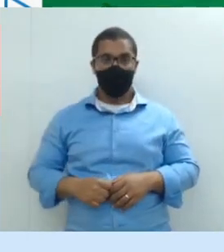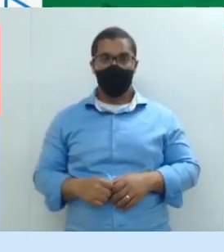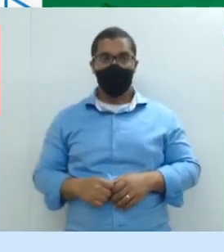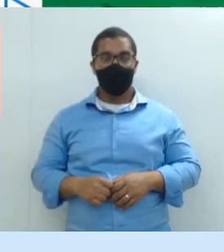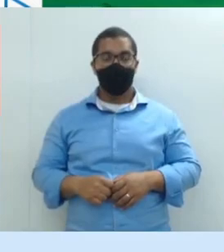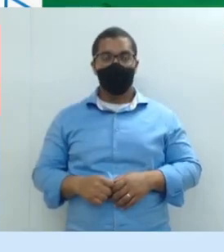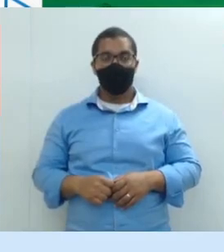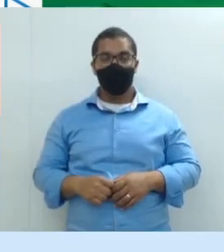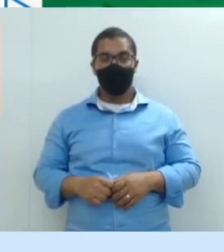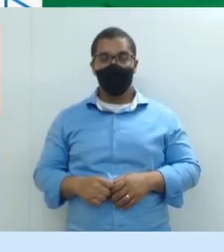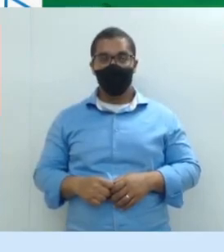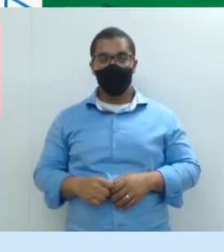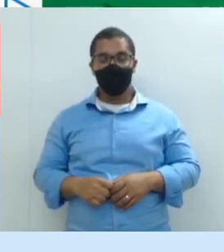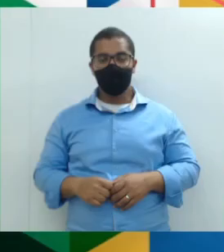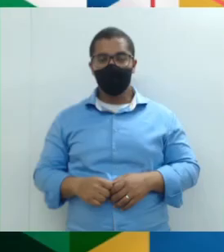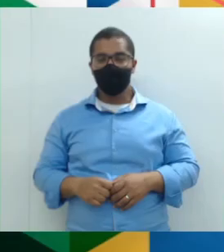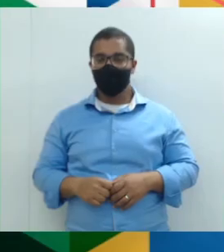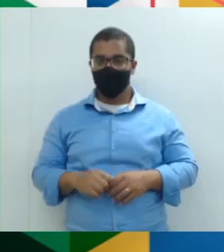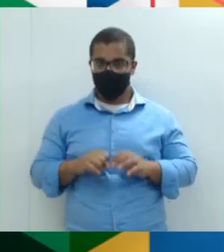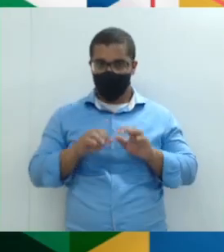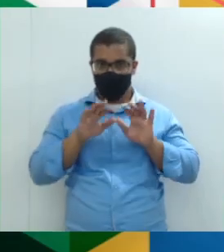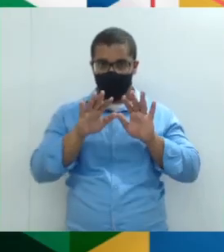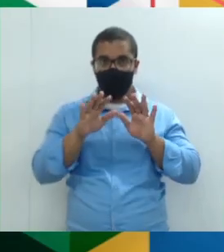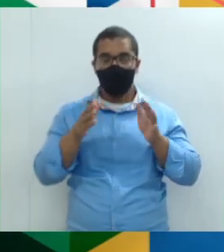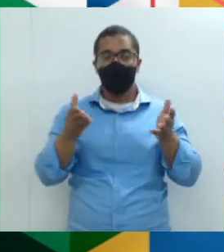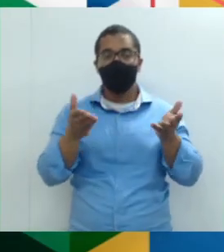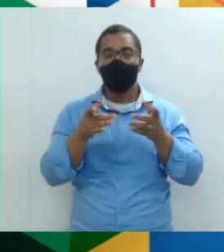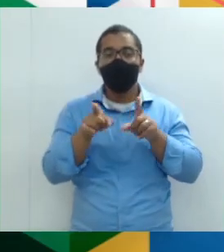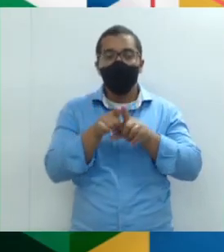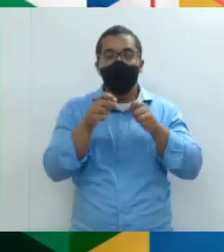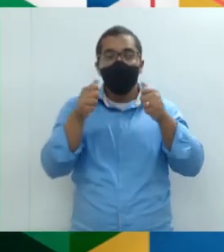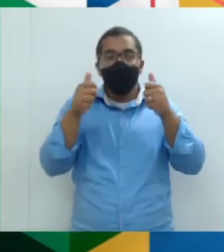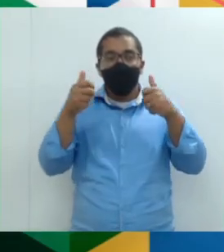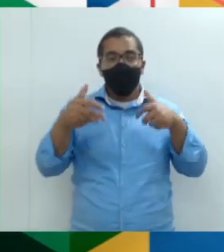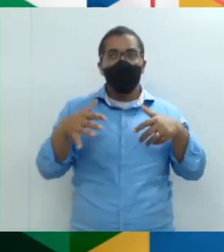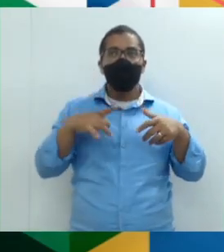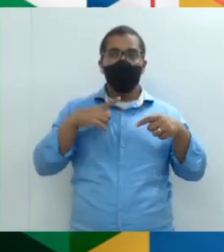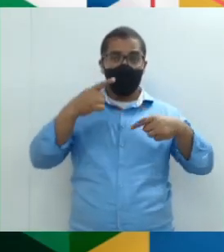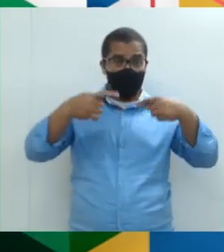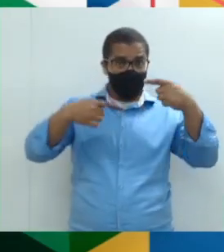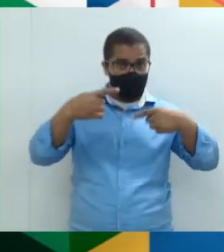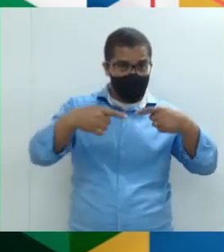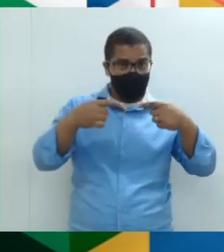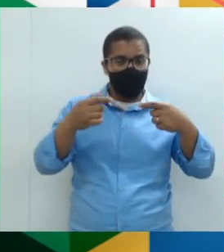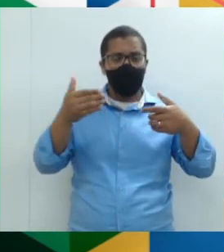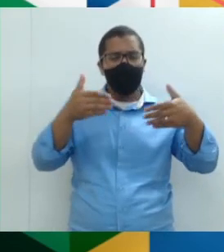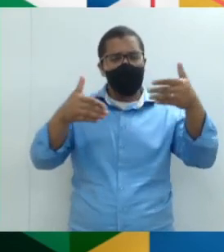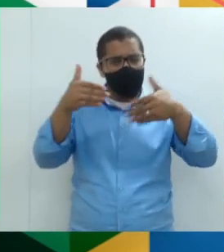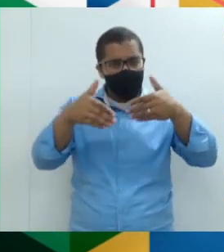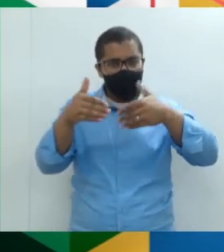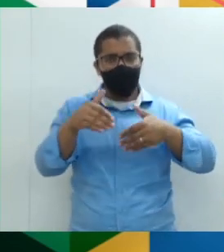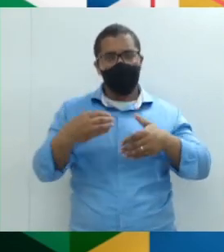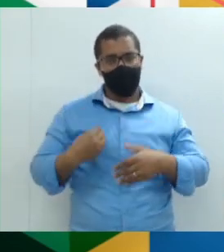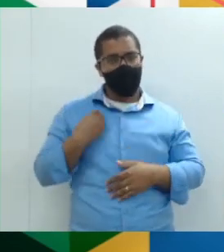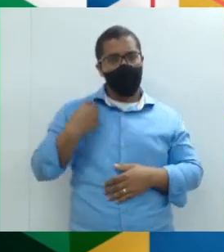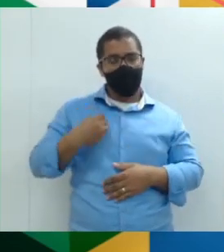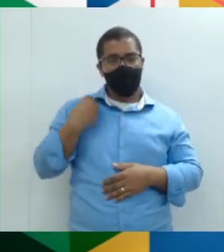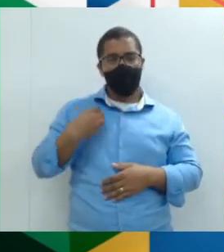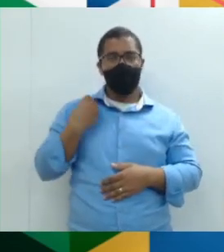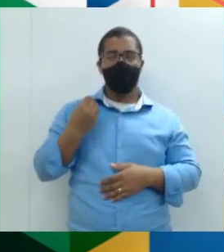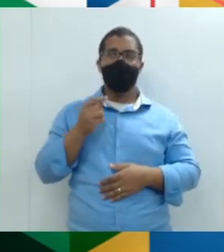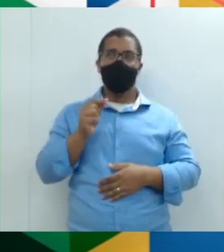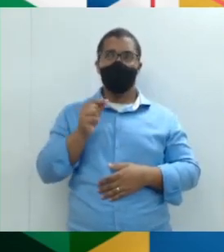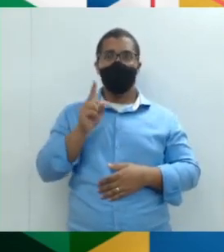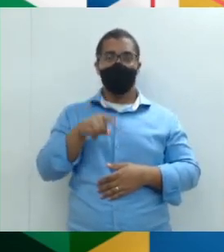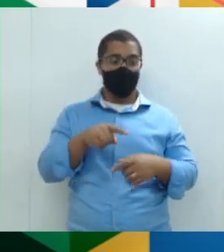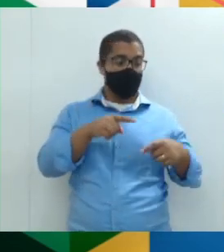pregava. Bom, não deixando passar, além dessa visão política, dessa participação que existe entre